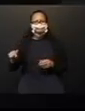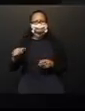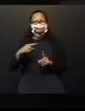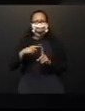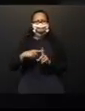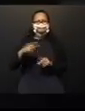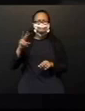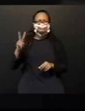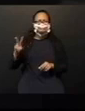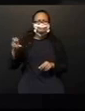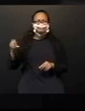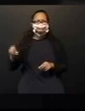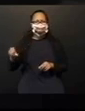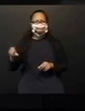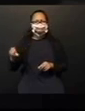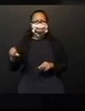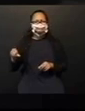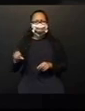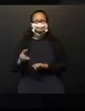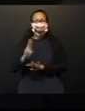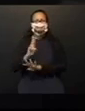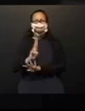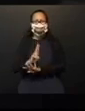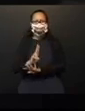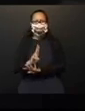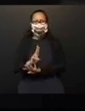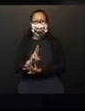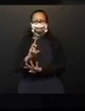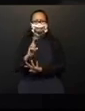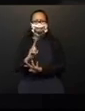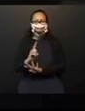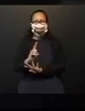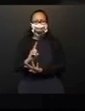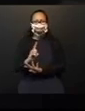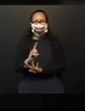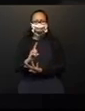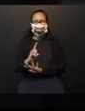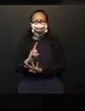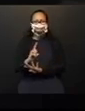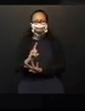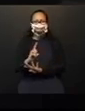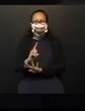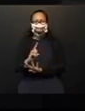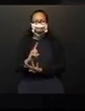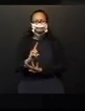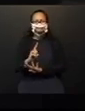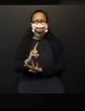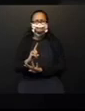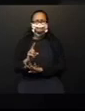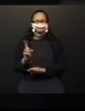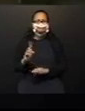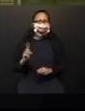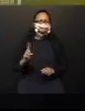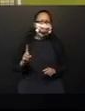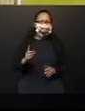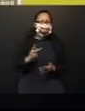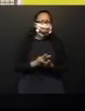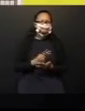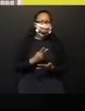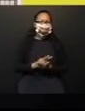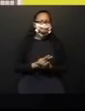lembrando, unidade embaixo de unidade, dezena embaixo de dezena, para não dá errado.